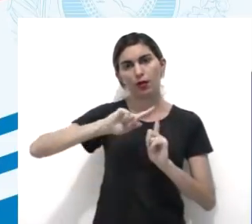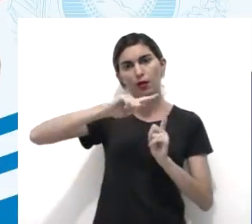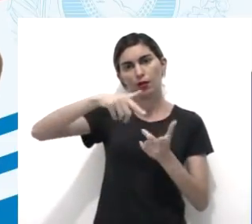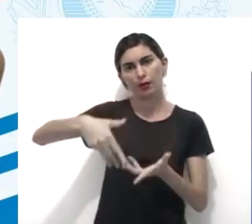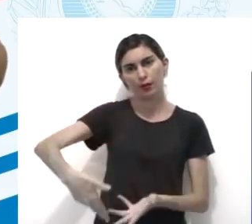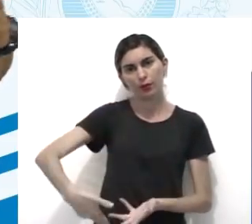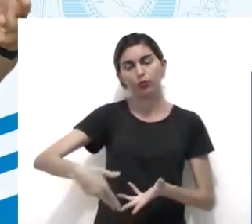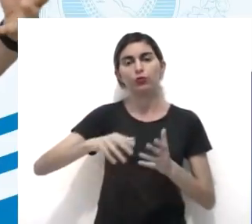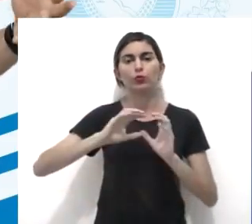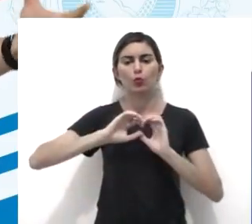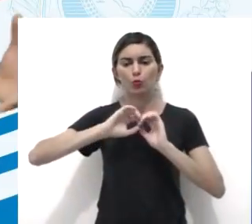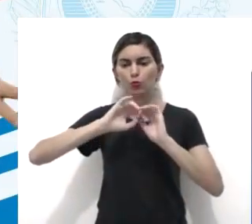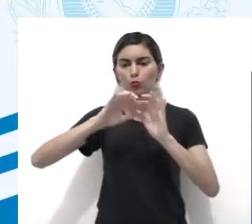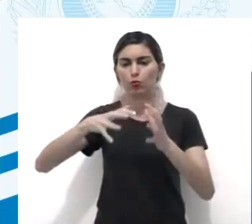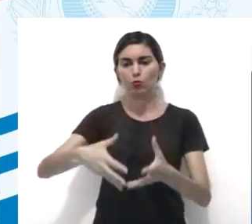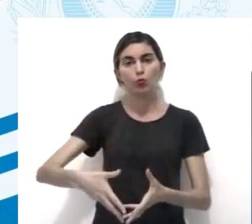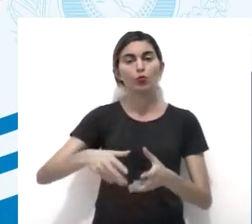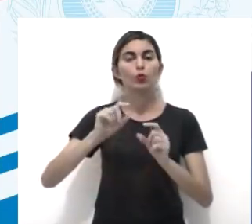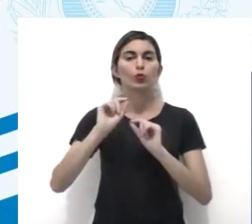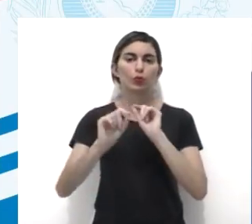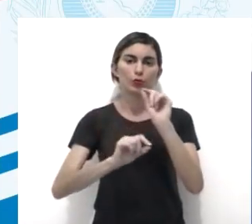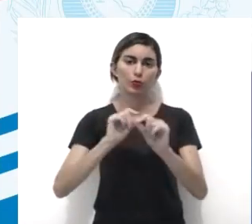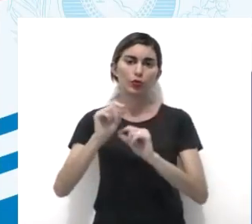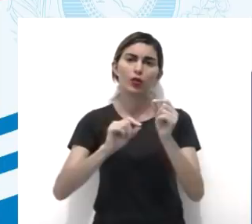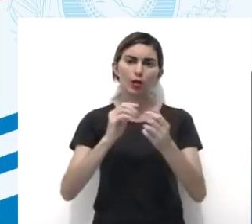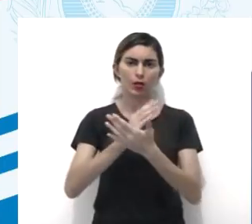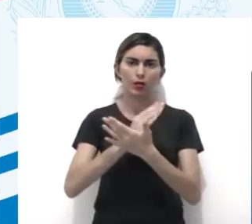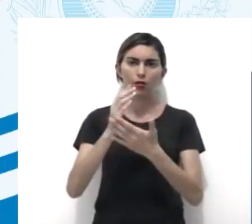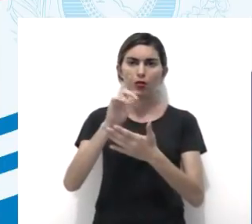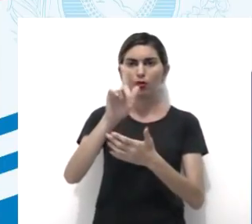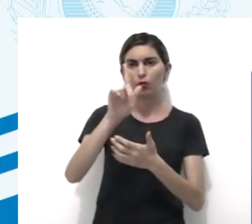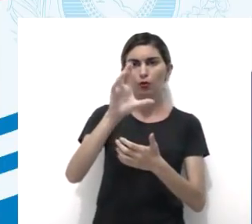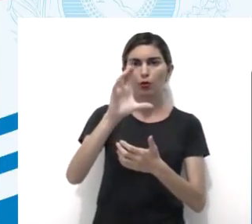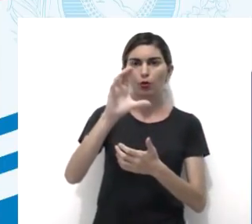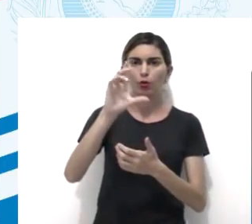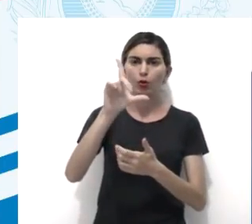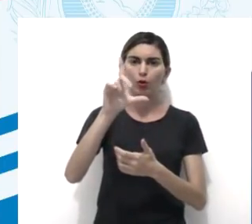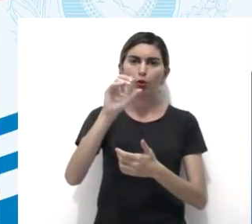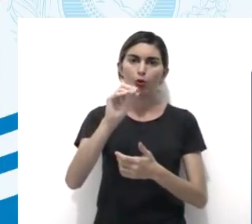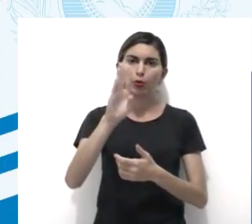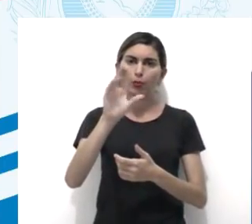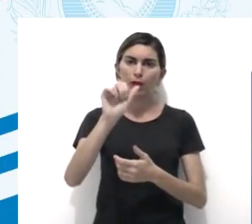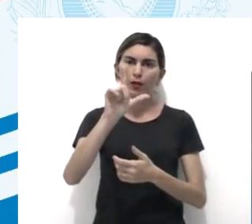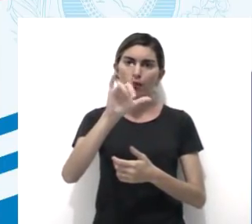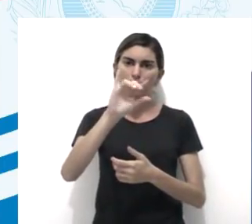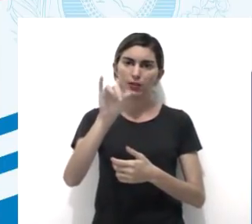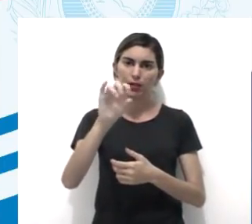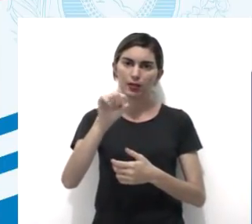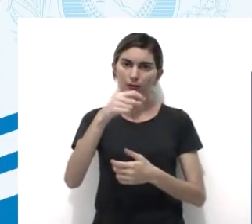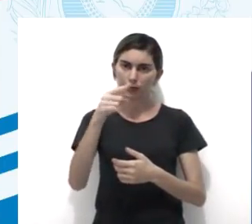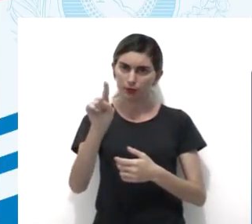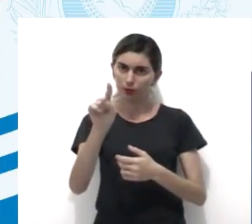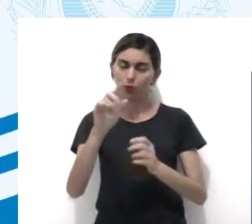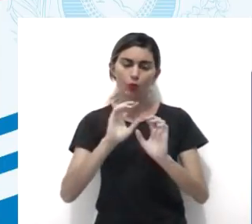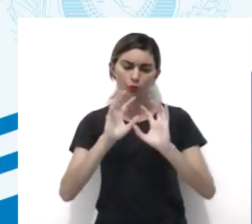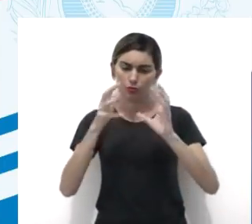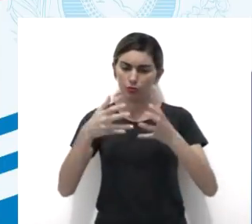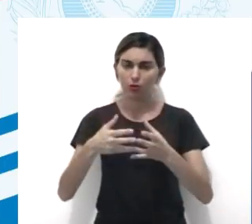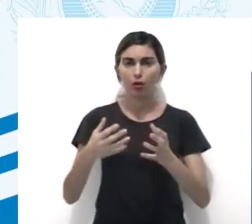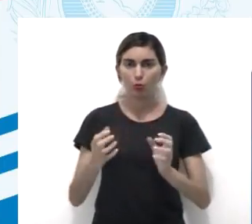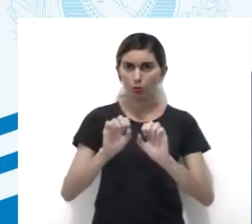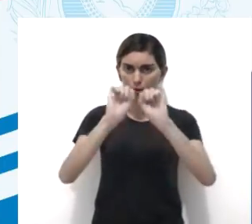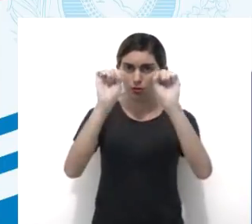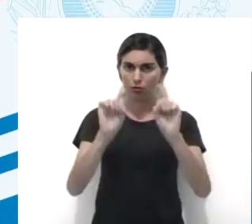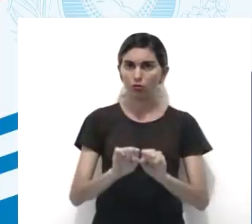um dos termos, a globalização é um dos termos mais frequentemente empregados para descrever a atual conjuntura do